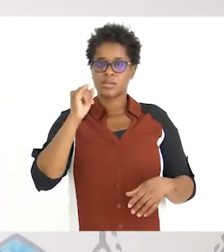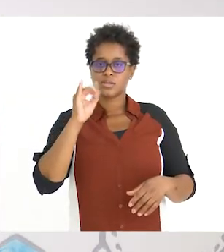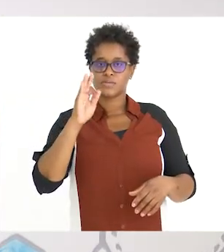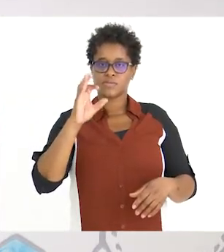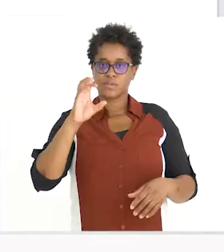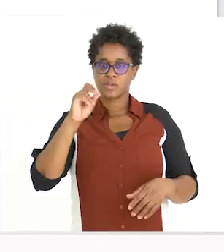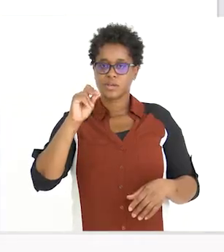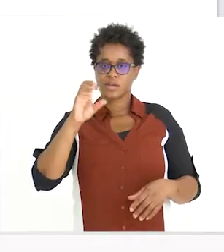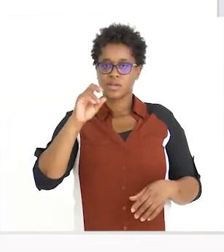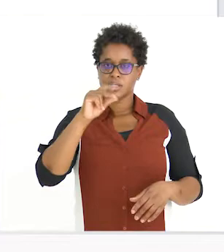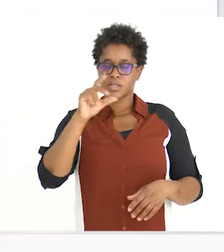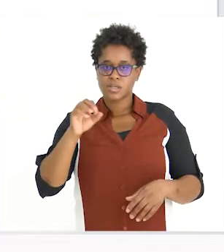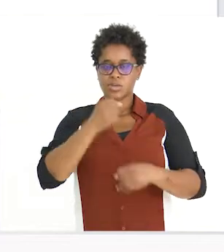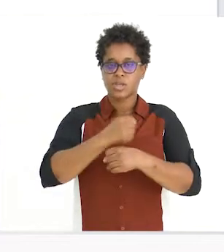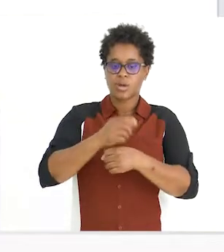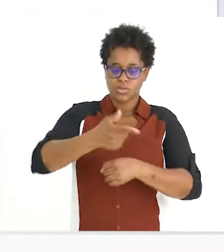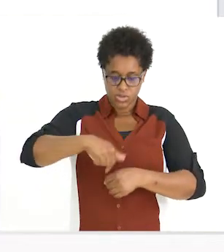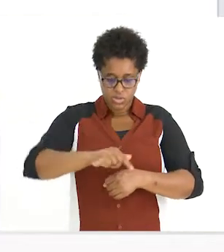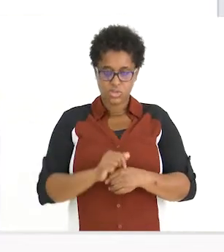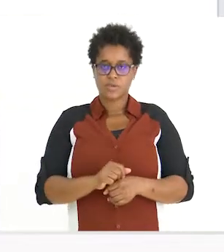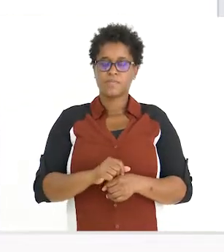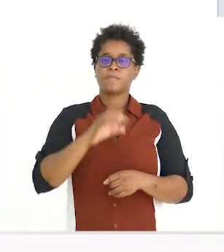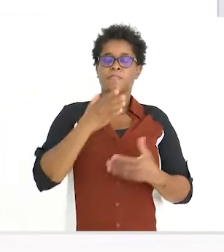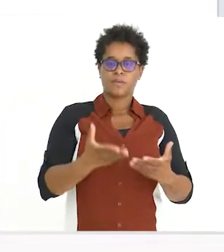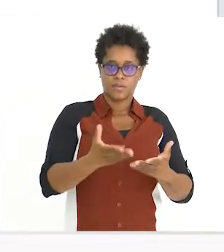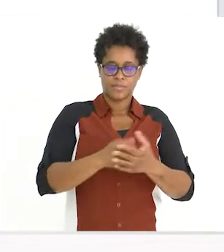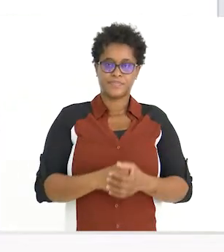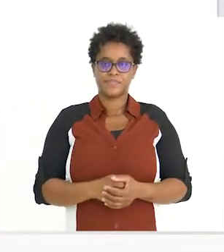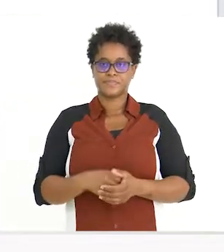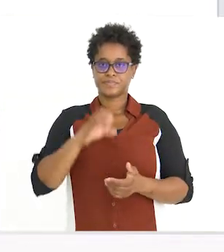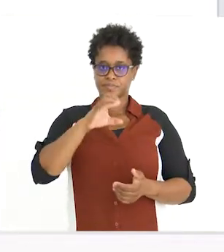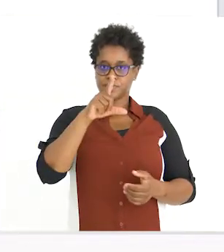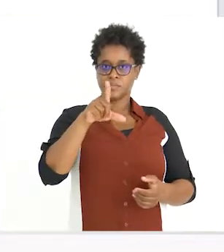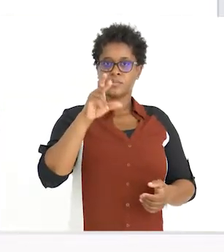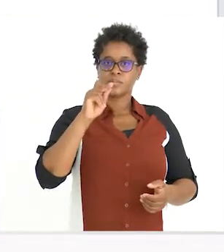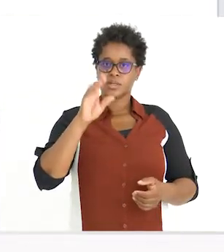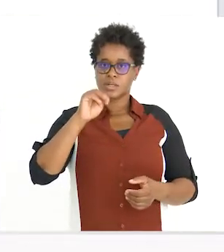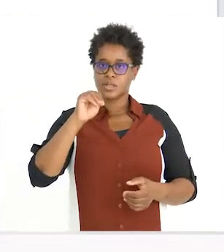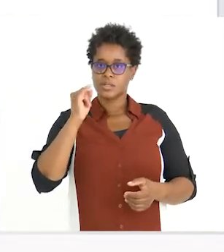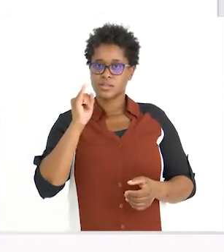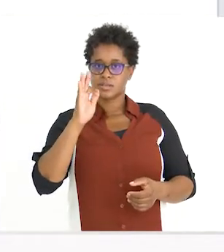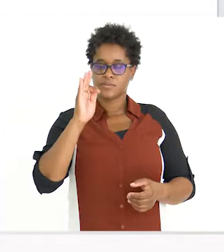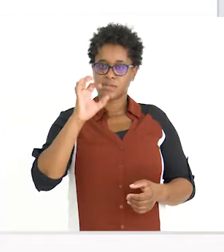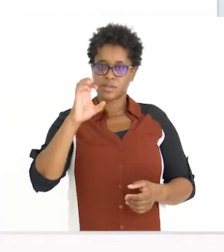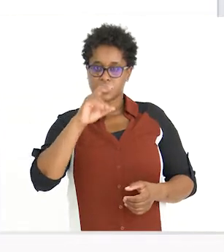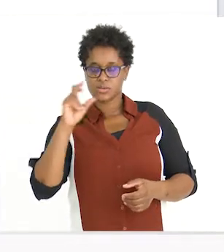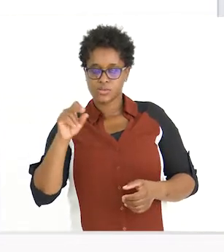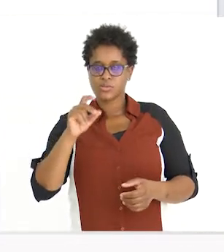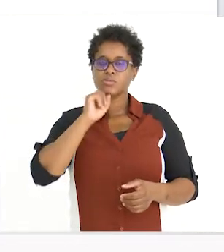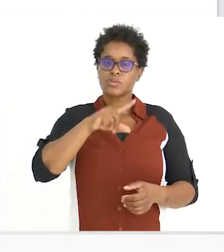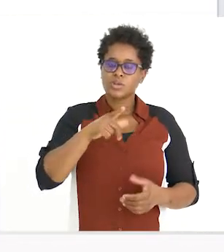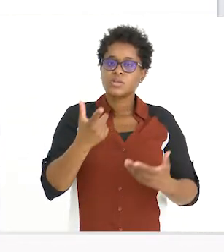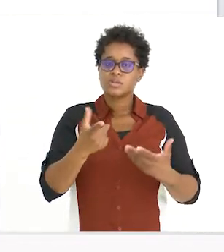nós temos. Classificação do trabalho. Podemos classificar o trabalho quanto à